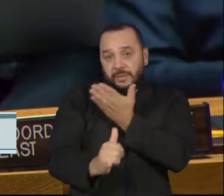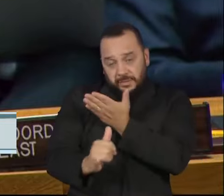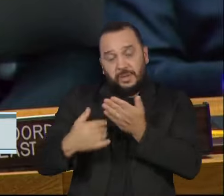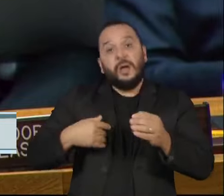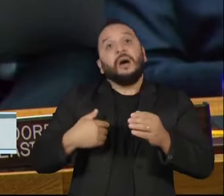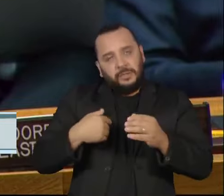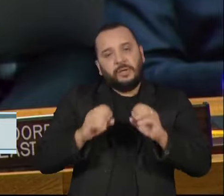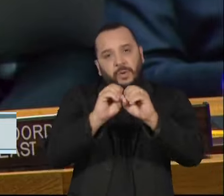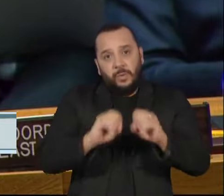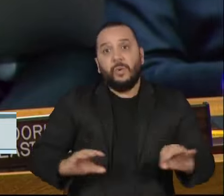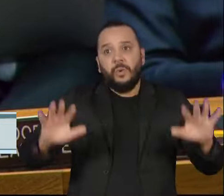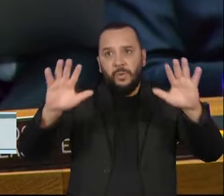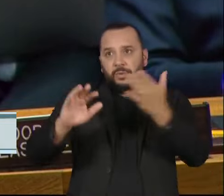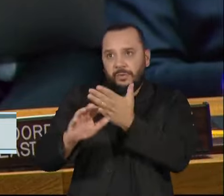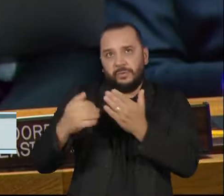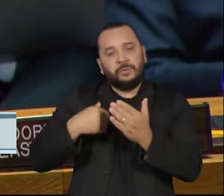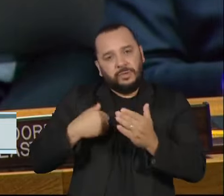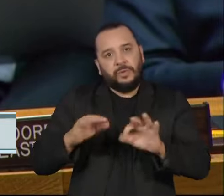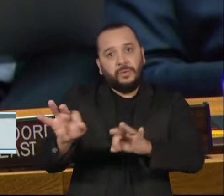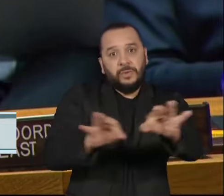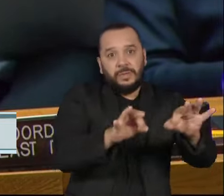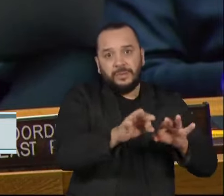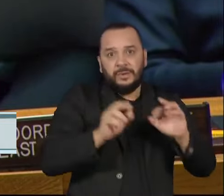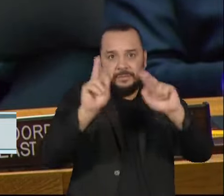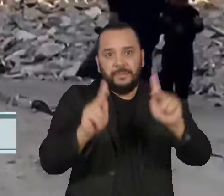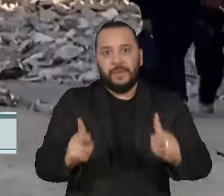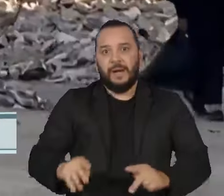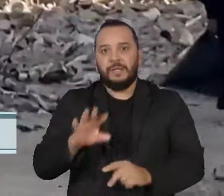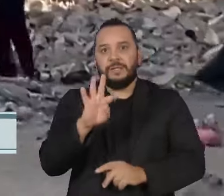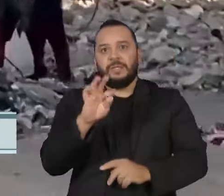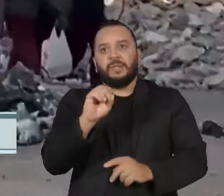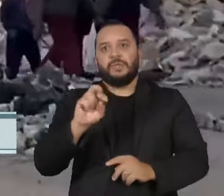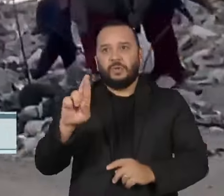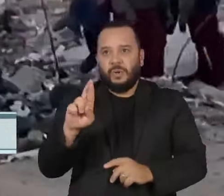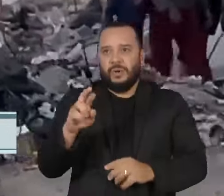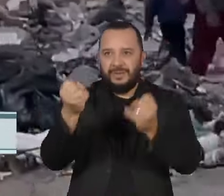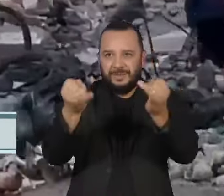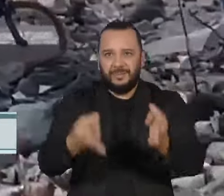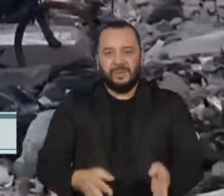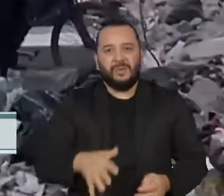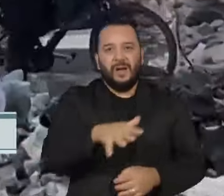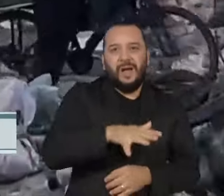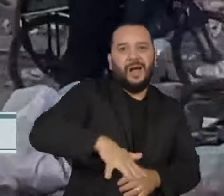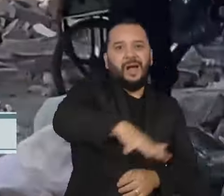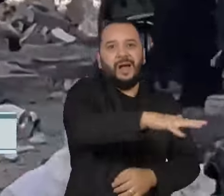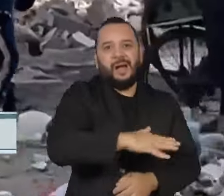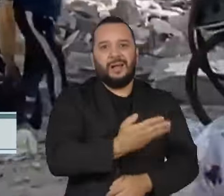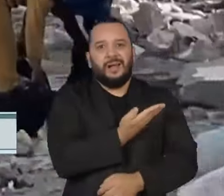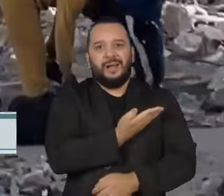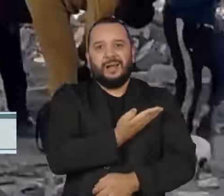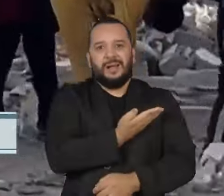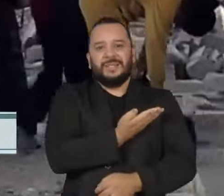o coordenador do processo de paz para a região Thor wennesland chamou a faixa de gaza de pesadelo humanitário